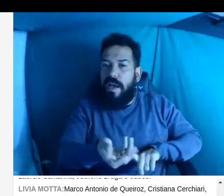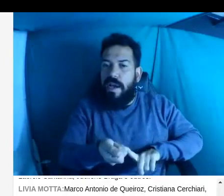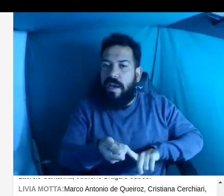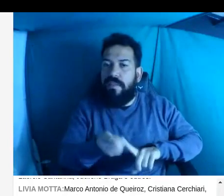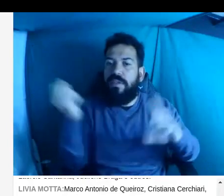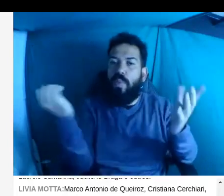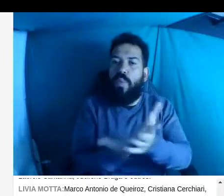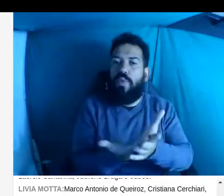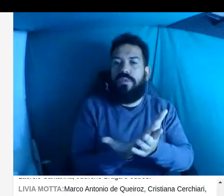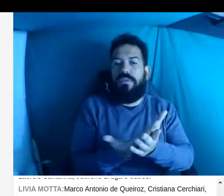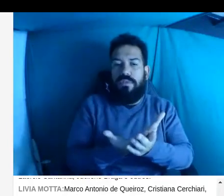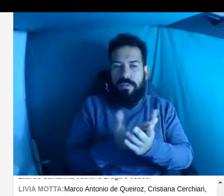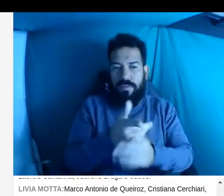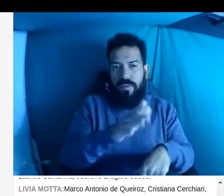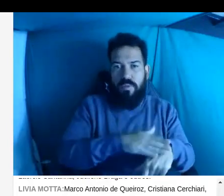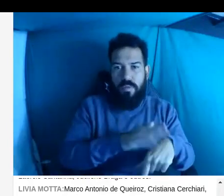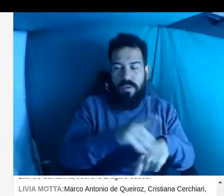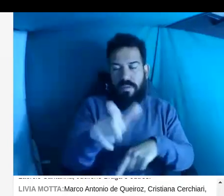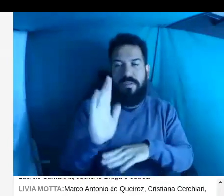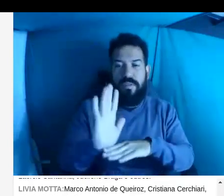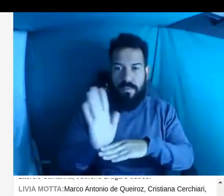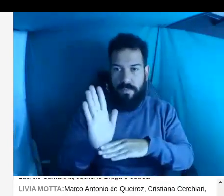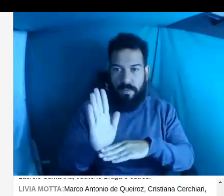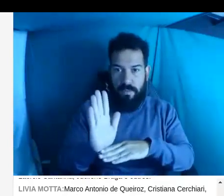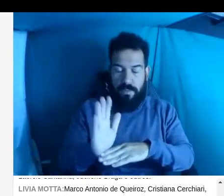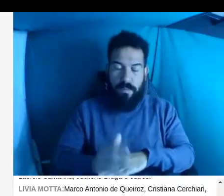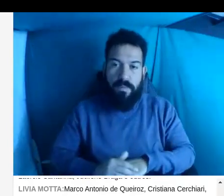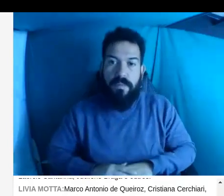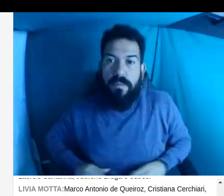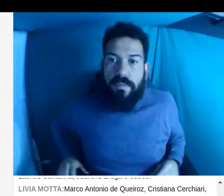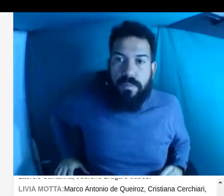que há nesse produto.